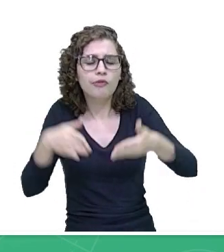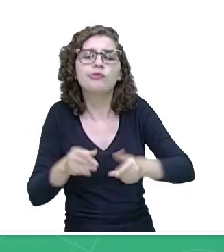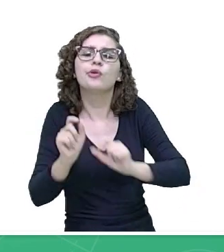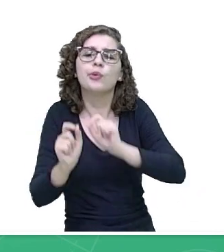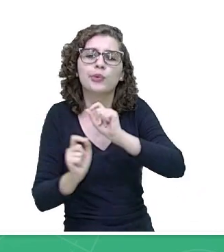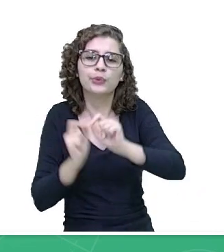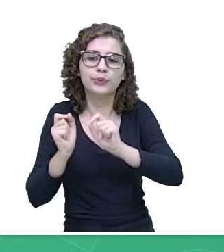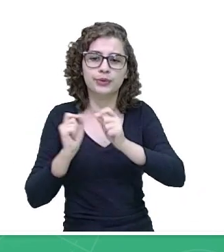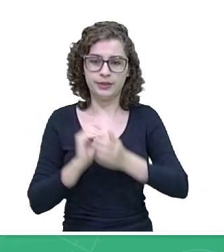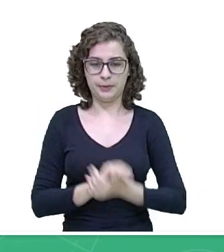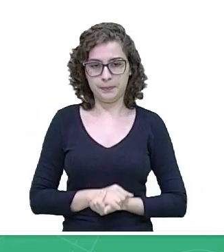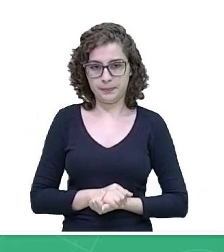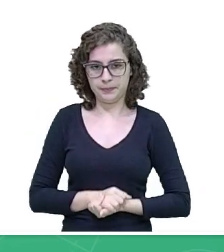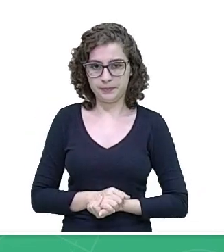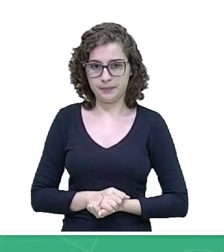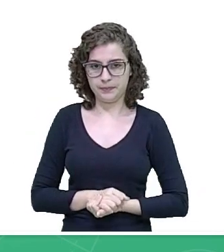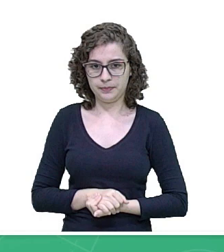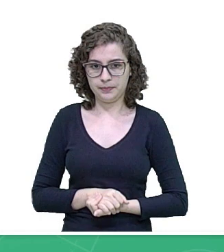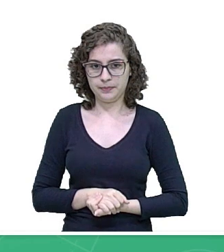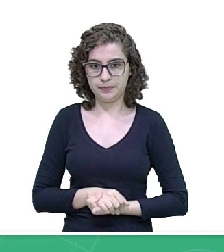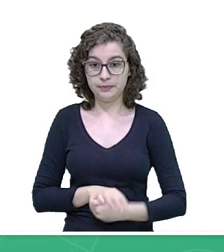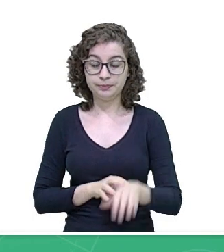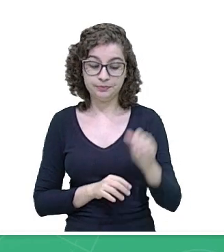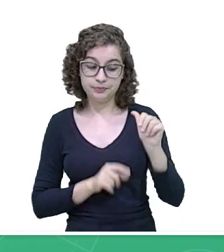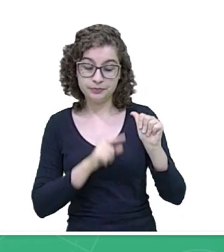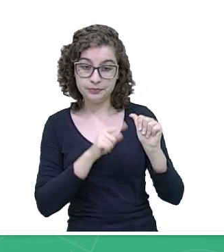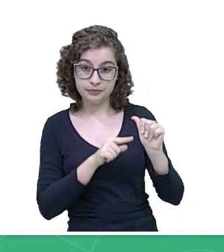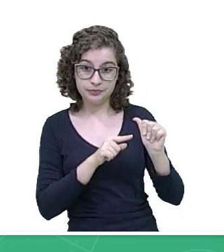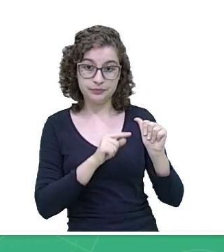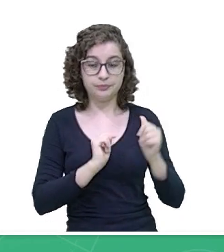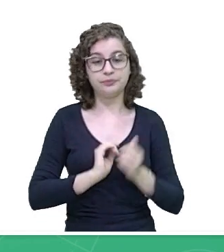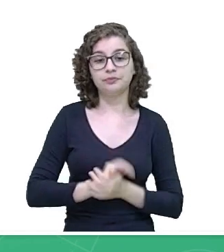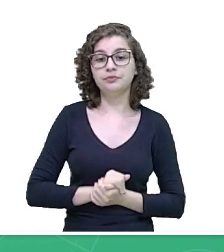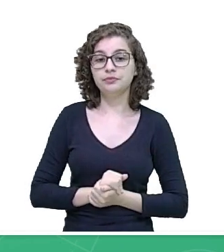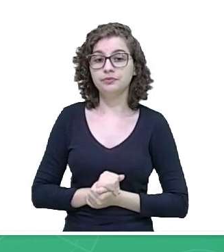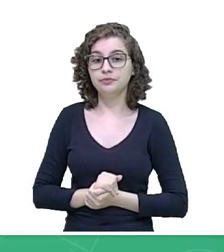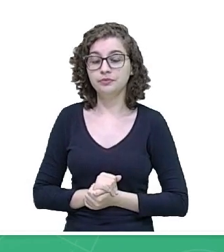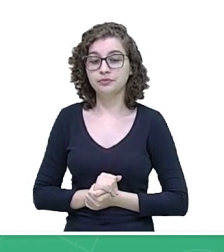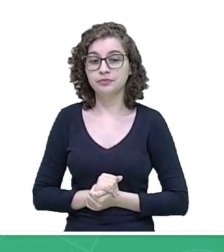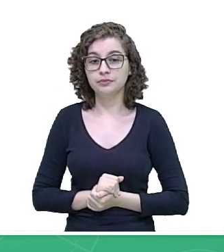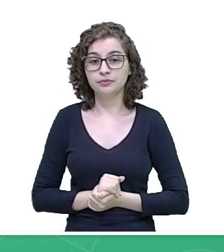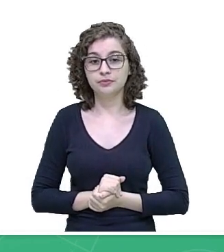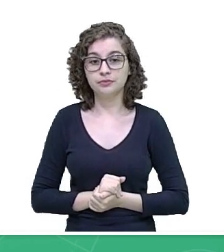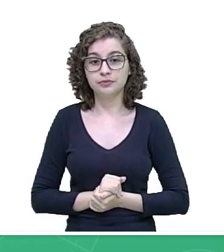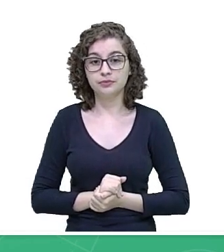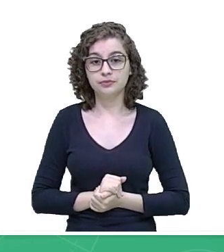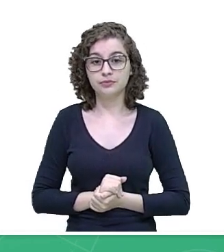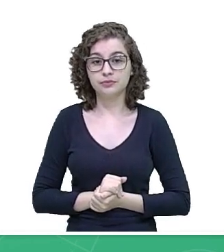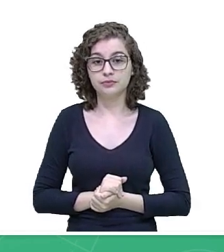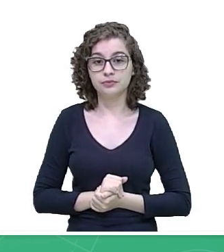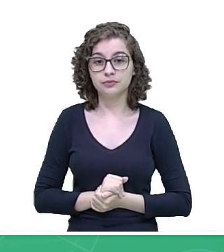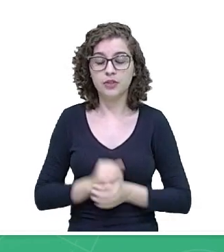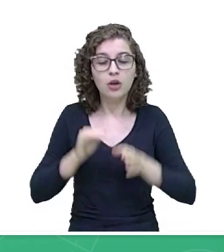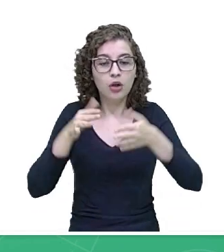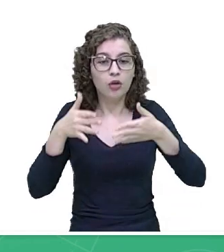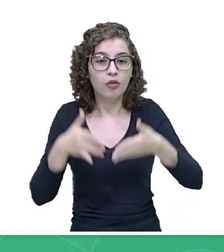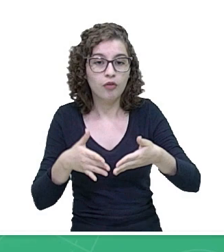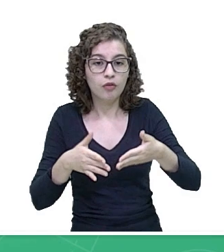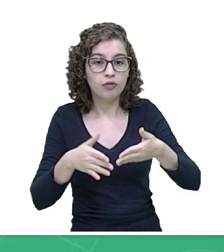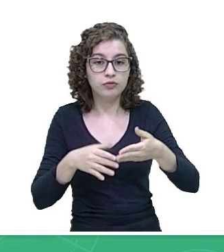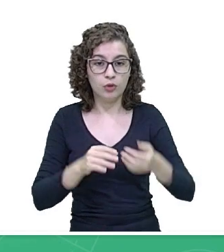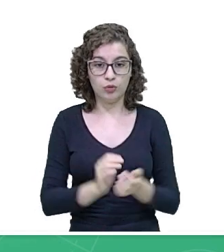garantir. Vamos à primeira alternativa, a letra A. Diz o seguinte: visam garantir as